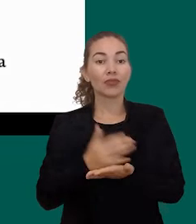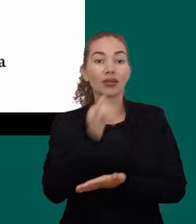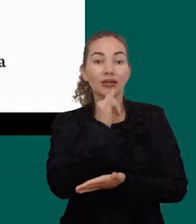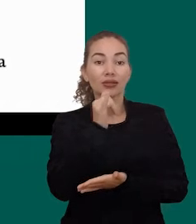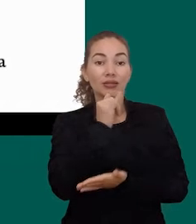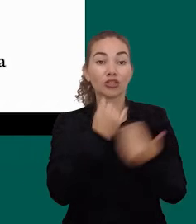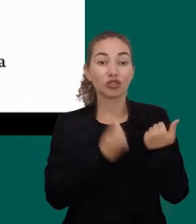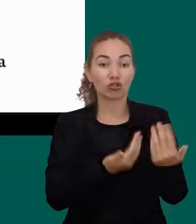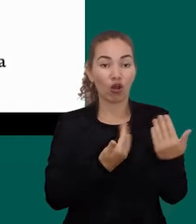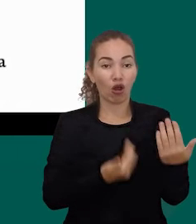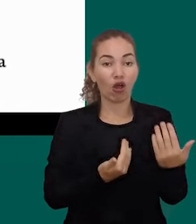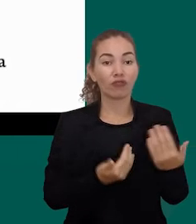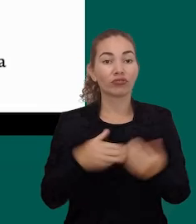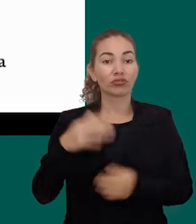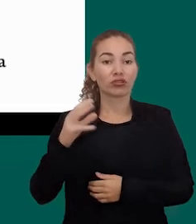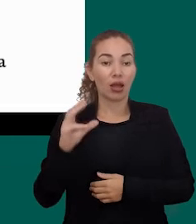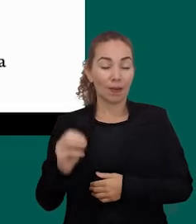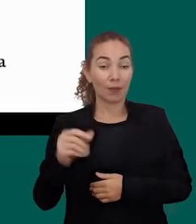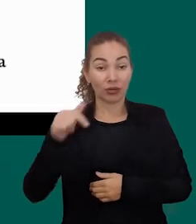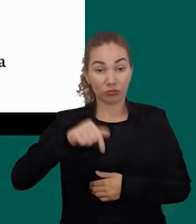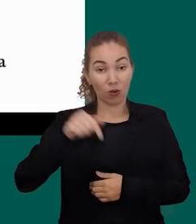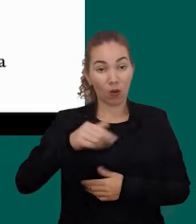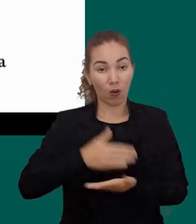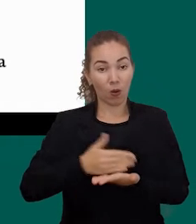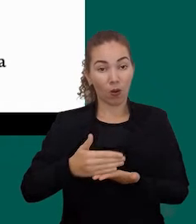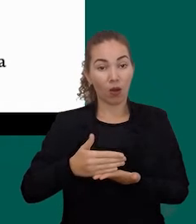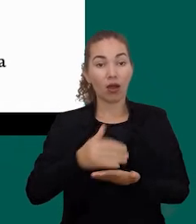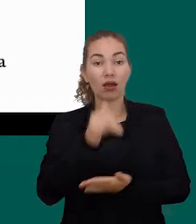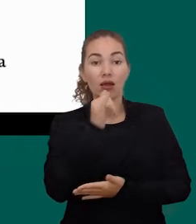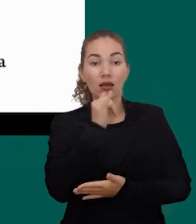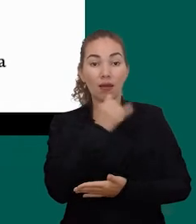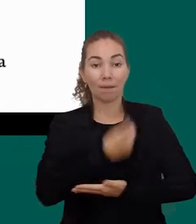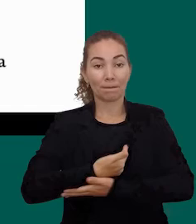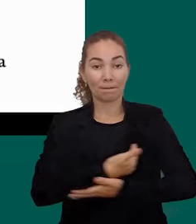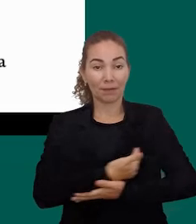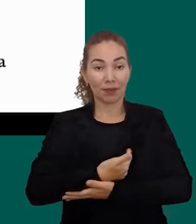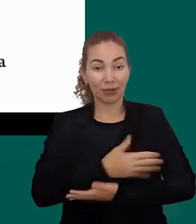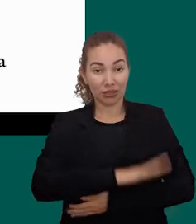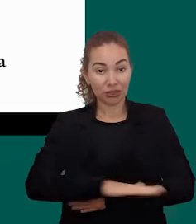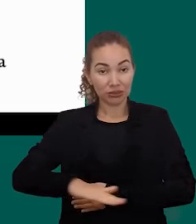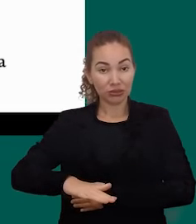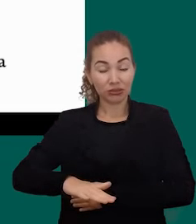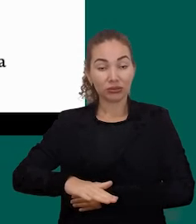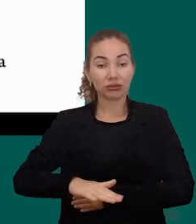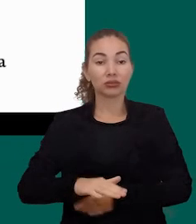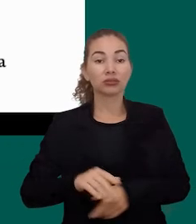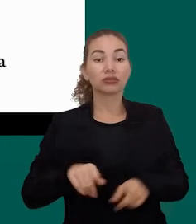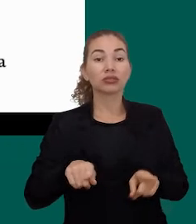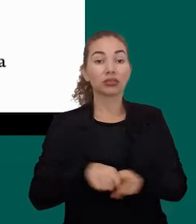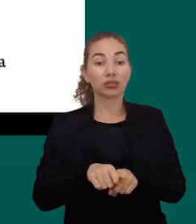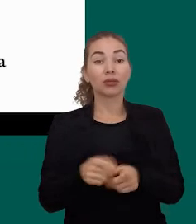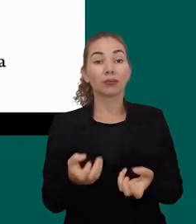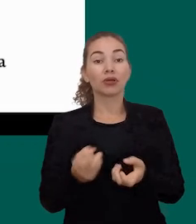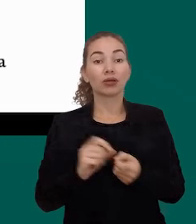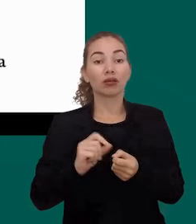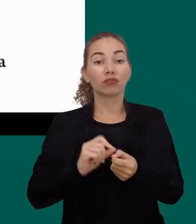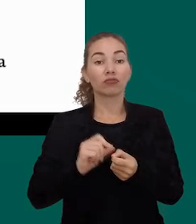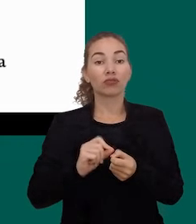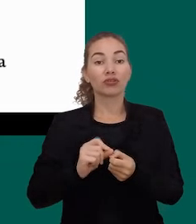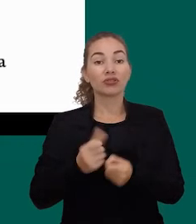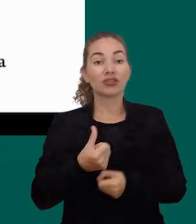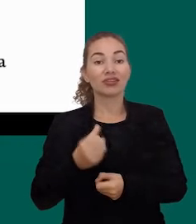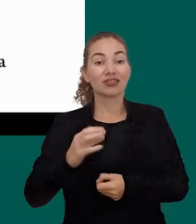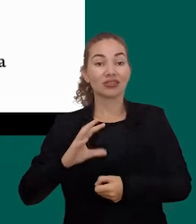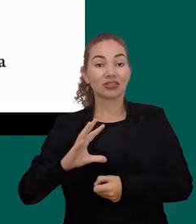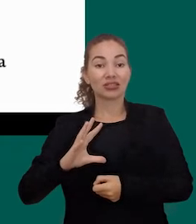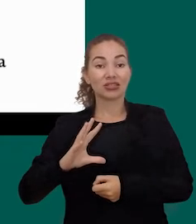em adolescentes. Em março, agora, eles iniciaram testes em bebês e crianças, tá? E projetam a produção entre 600